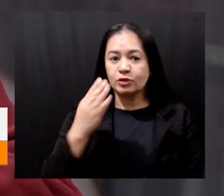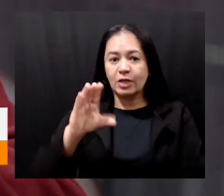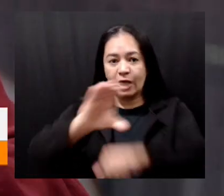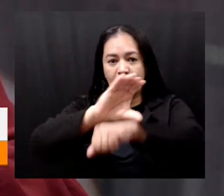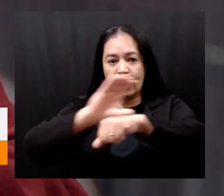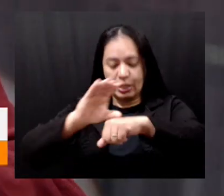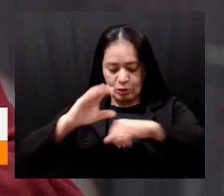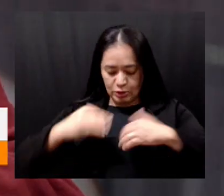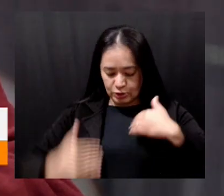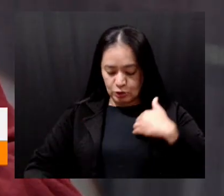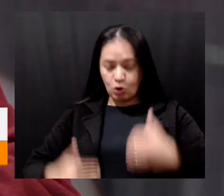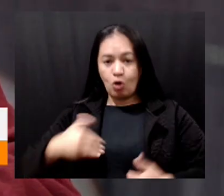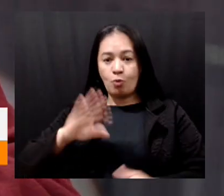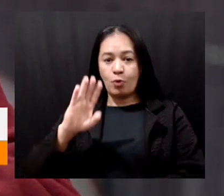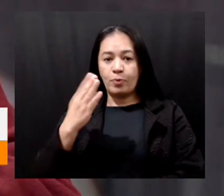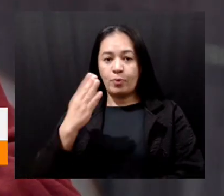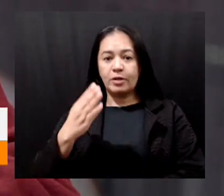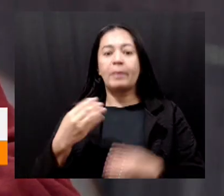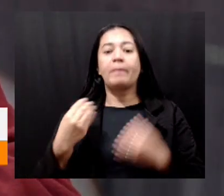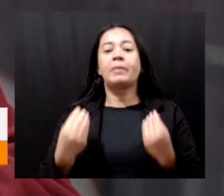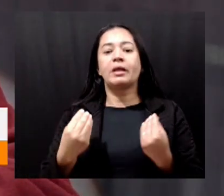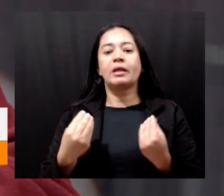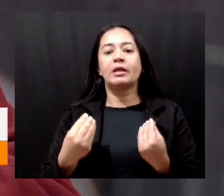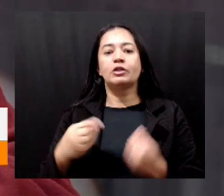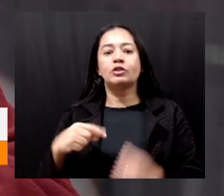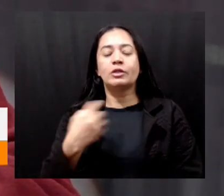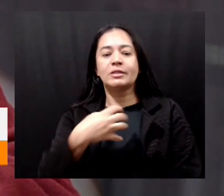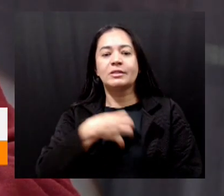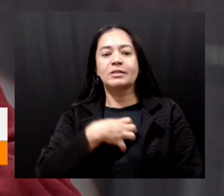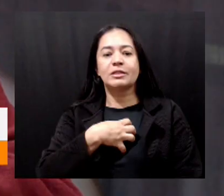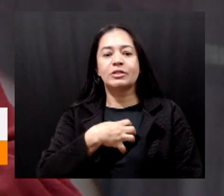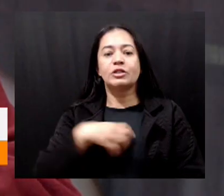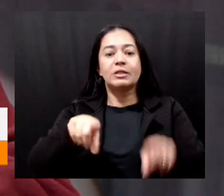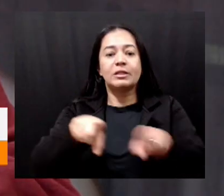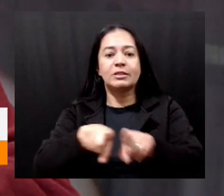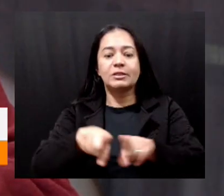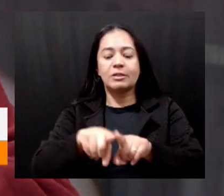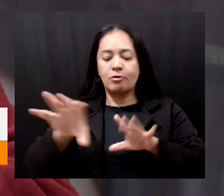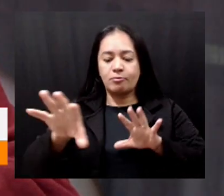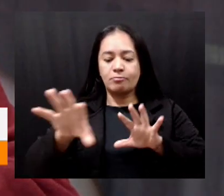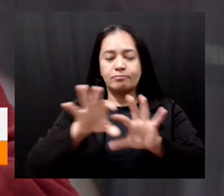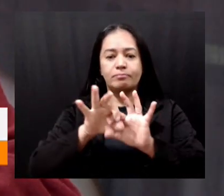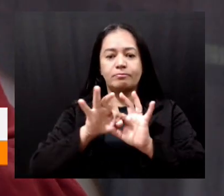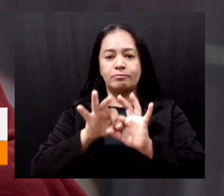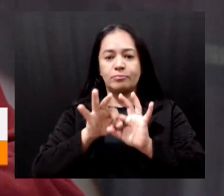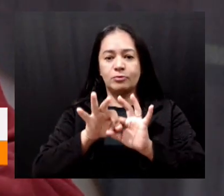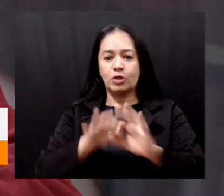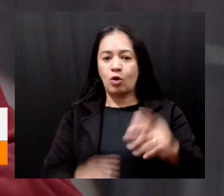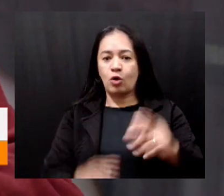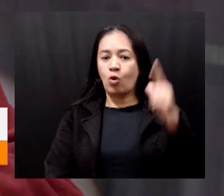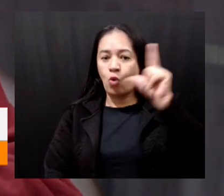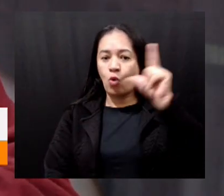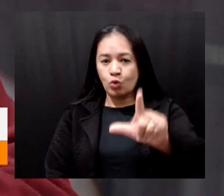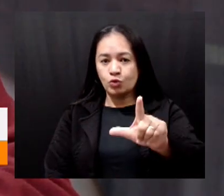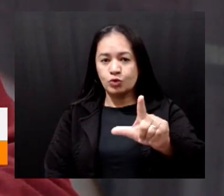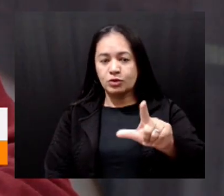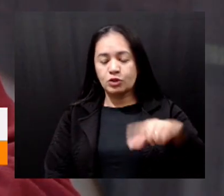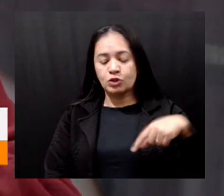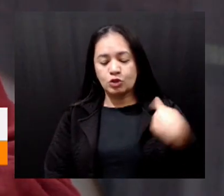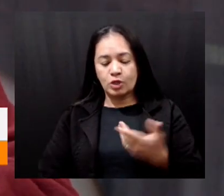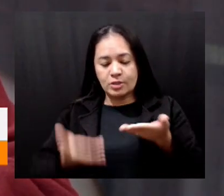também é feita para que a gente, além de sentir, a gente estabeleça conexões, né? Desde que nós nascemos e nós não